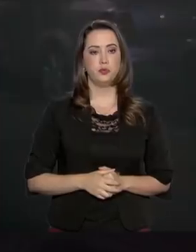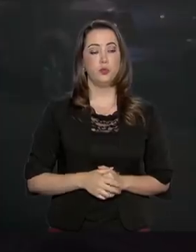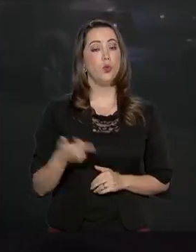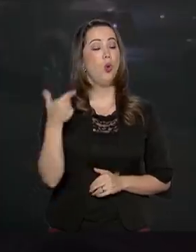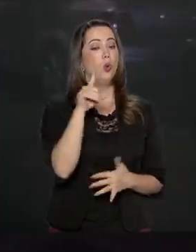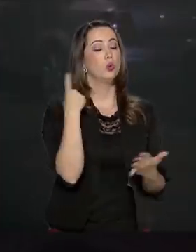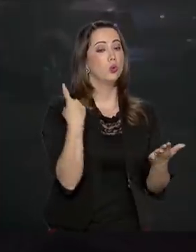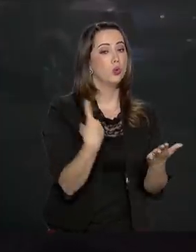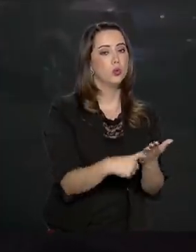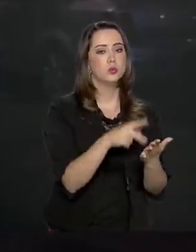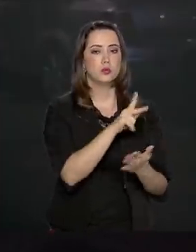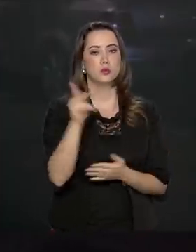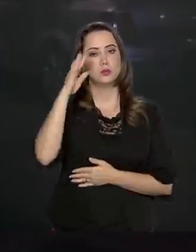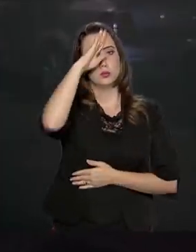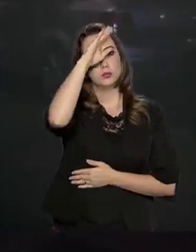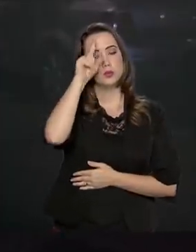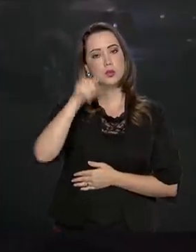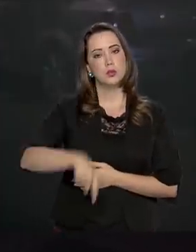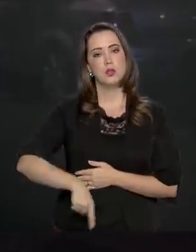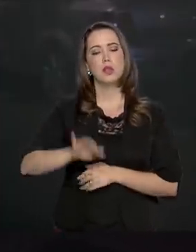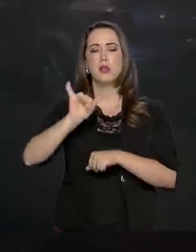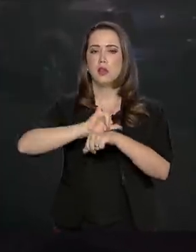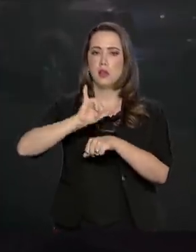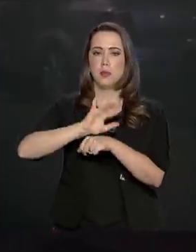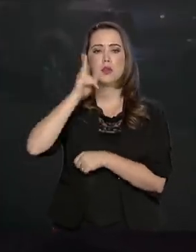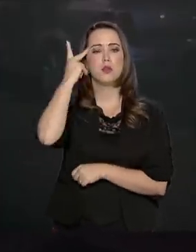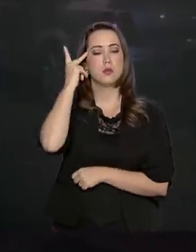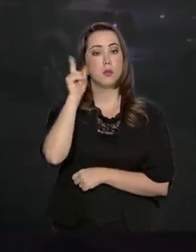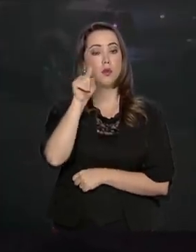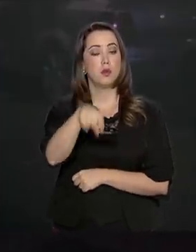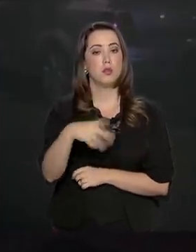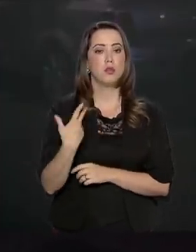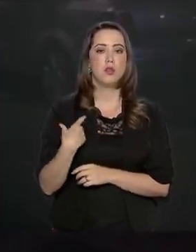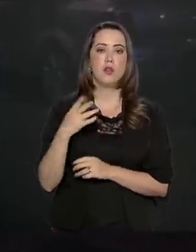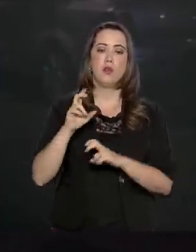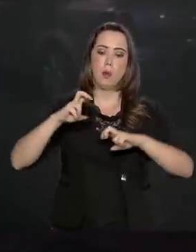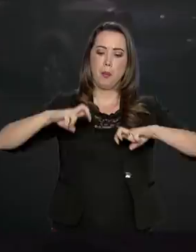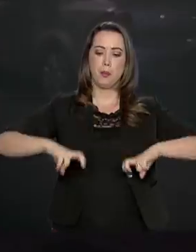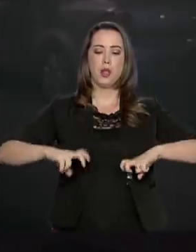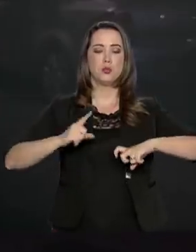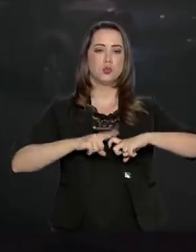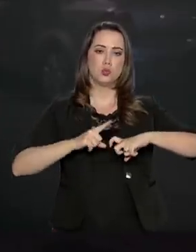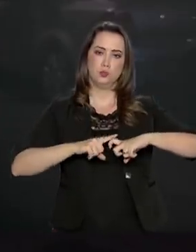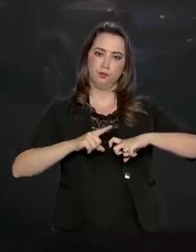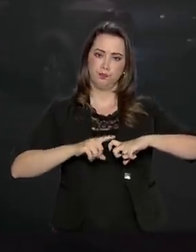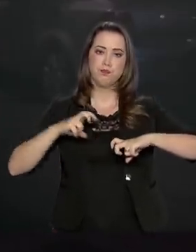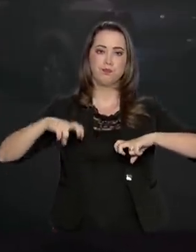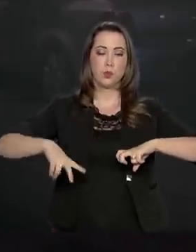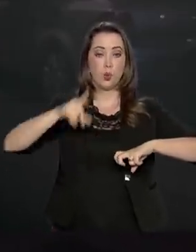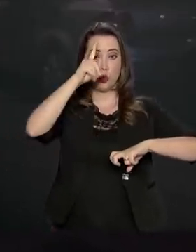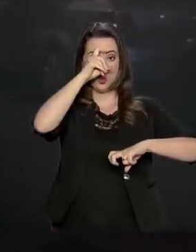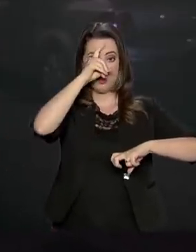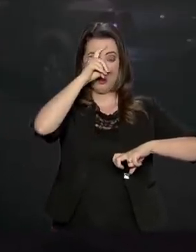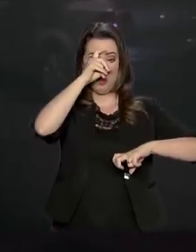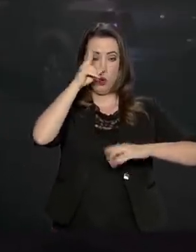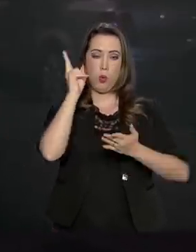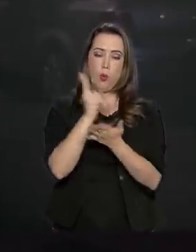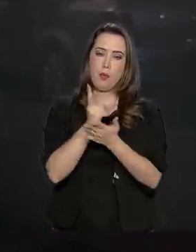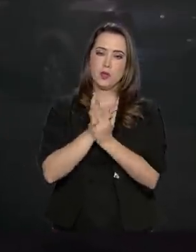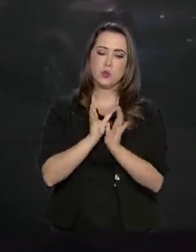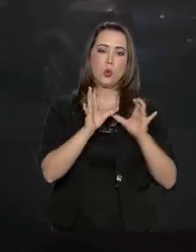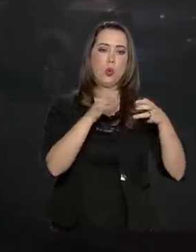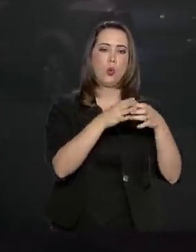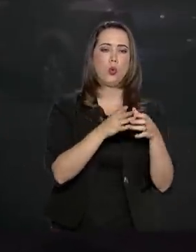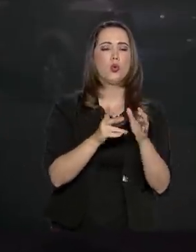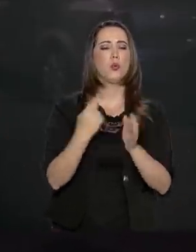Outro compromisso do presidente Jair Bolsonaro aqui na capital paulista foi uma consulta médica no Hospital Albert Einstein com a mesma